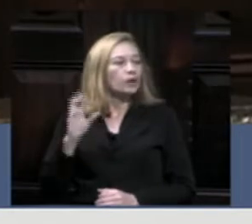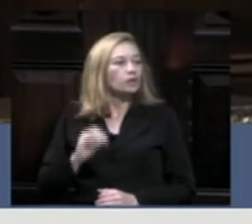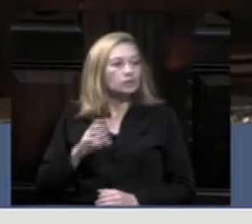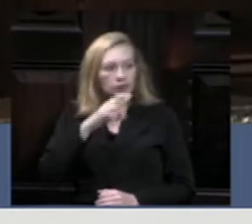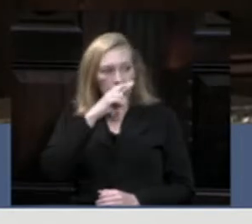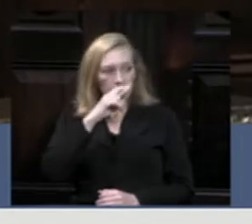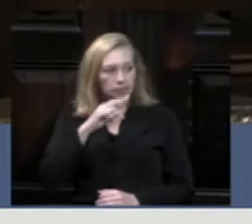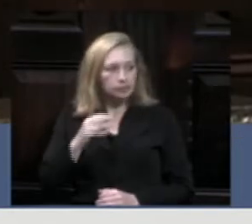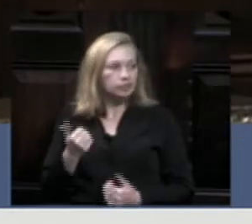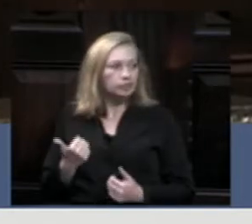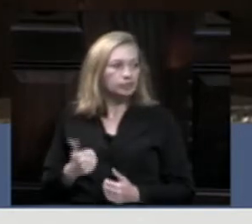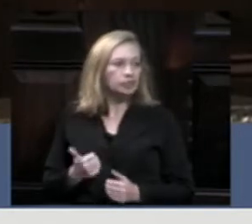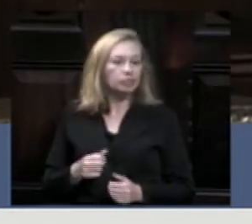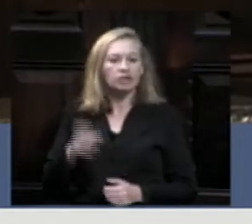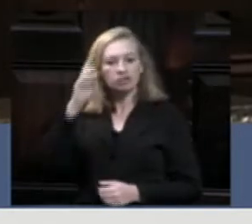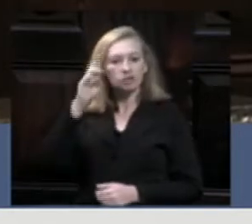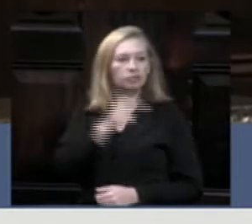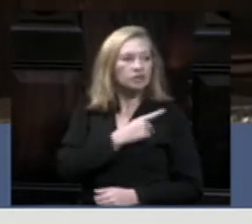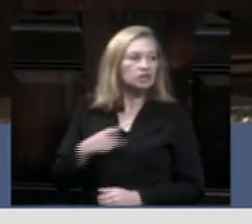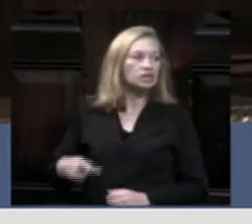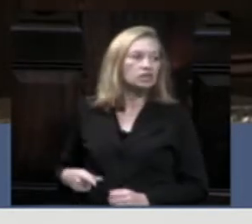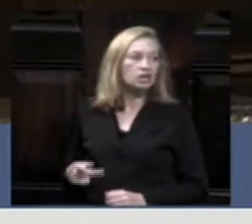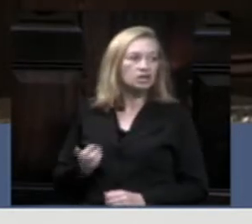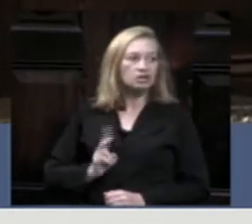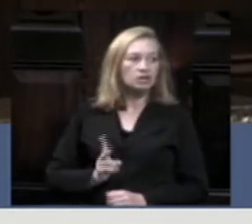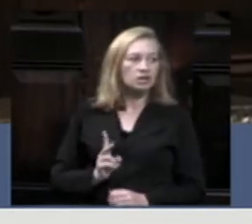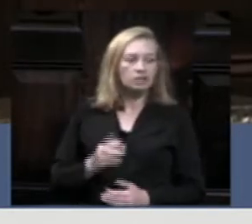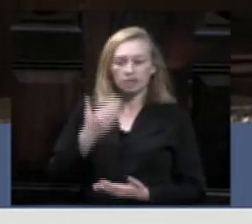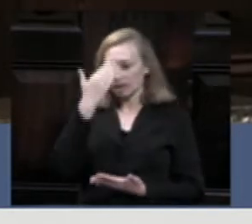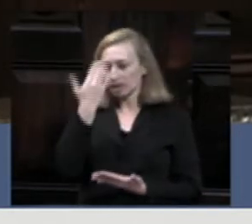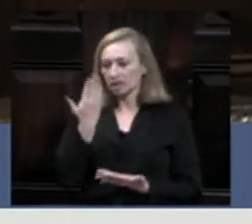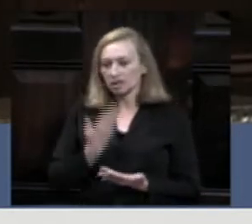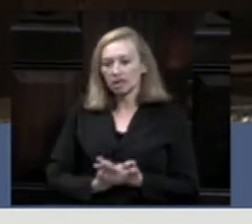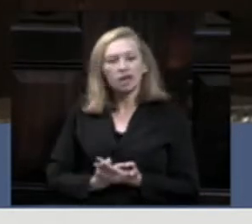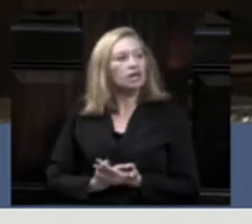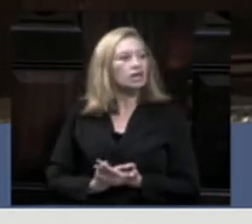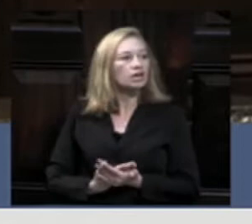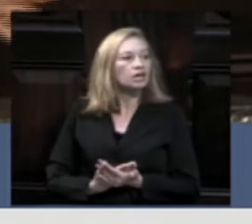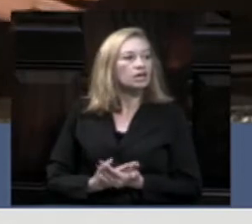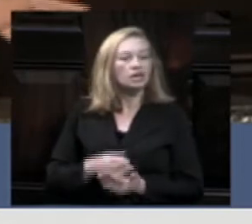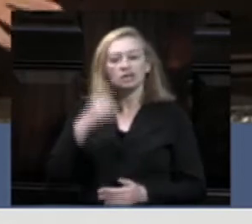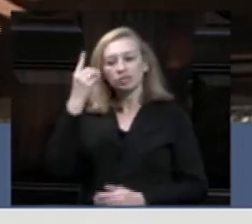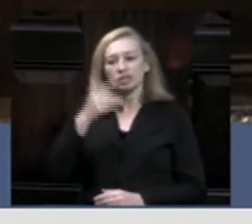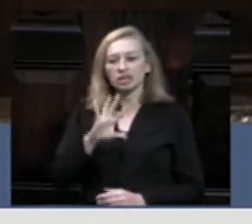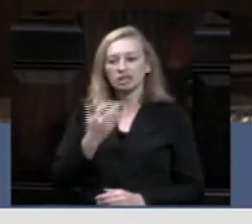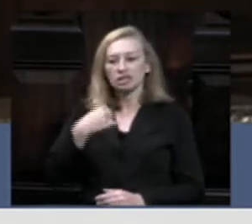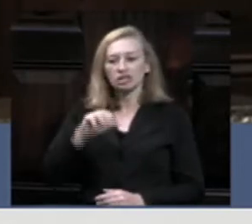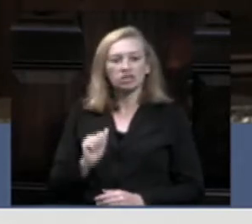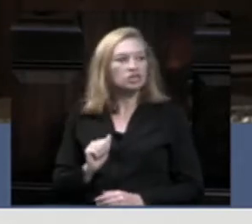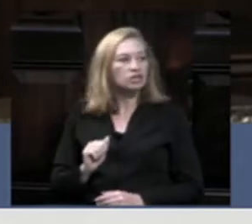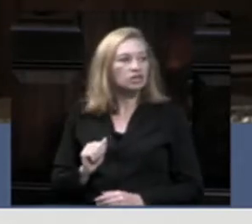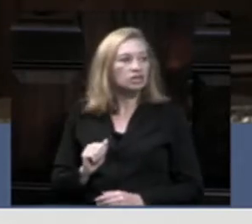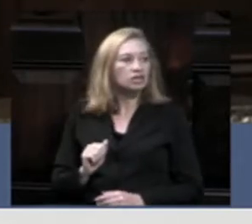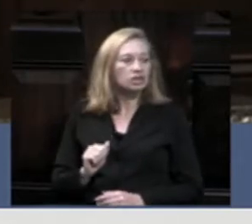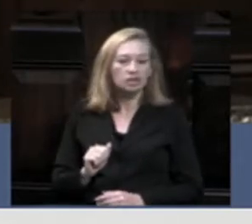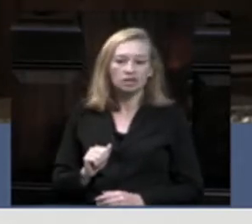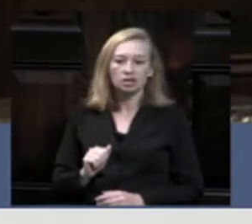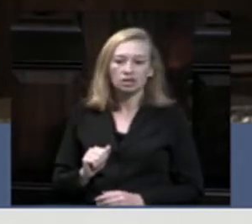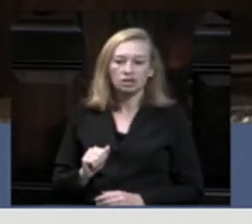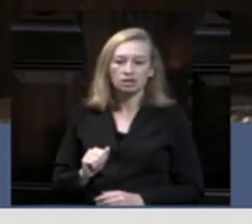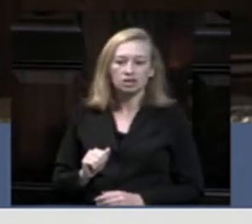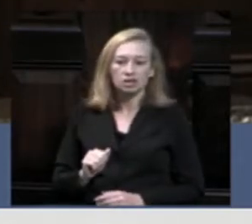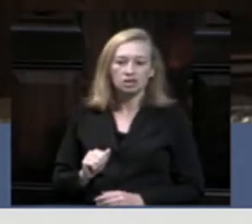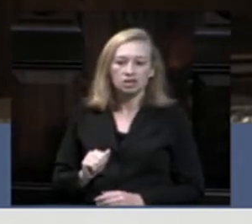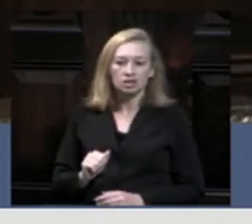eu sempre acreditei que a deputada Cidinha Campos não faria mais aniversário.